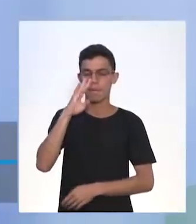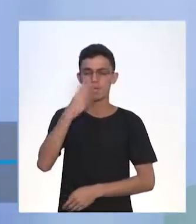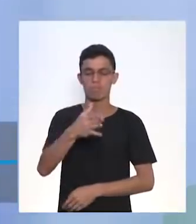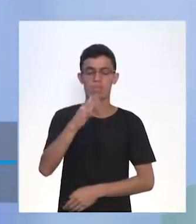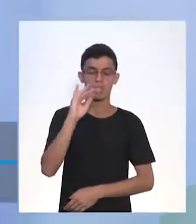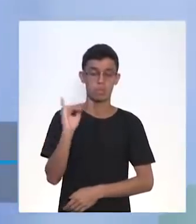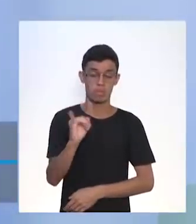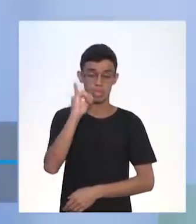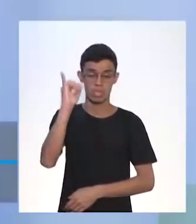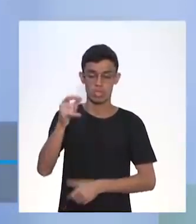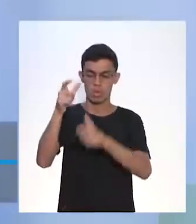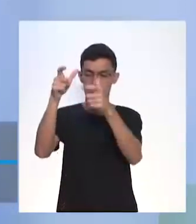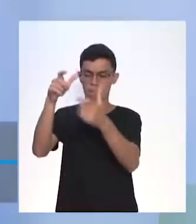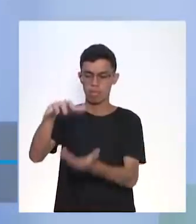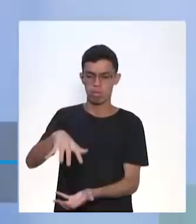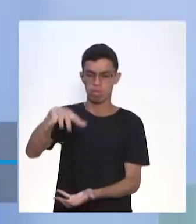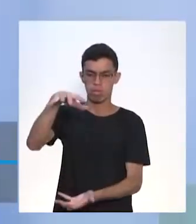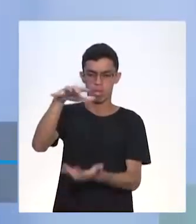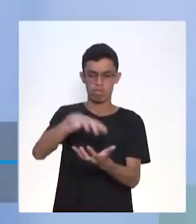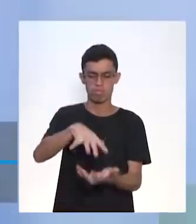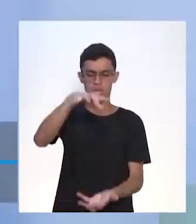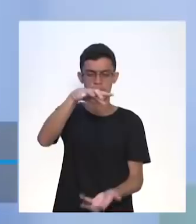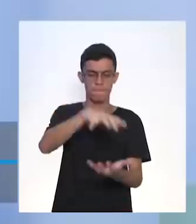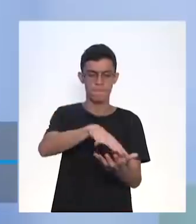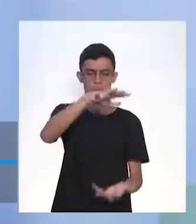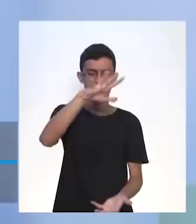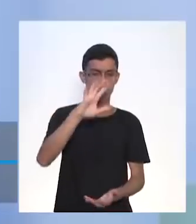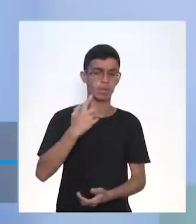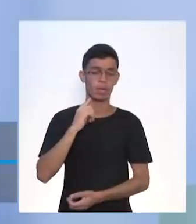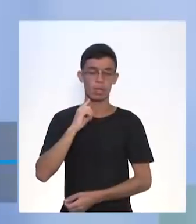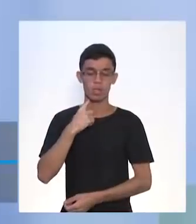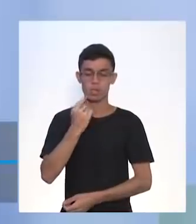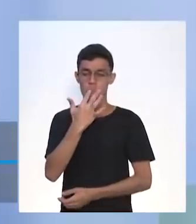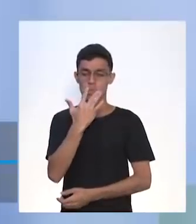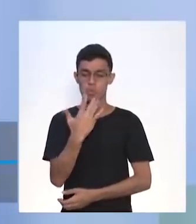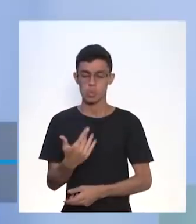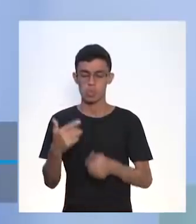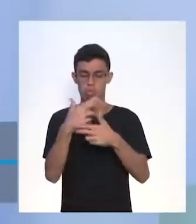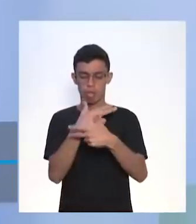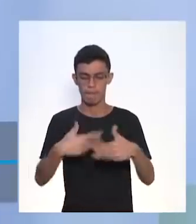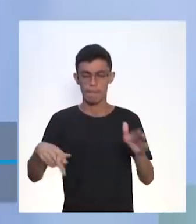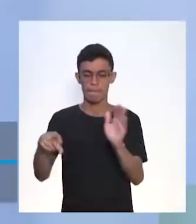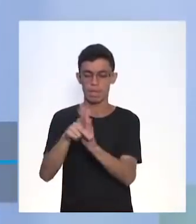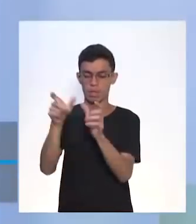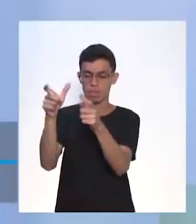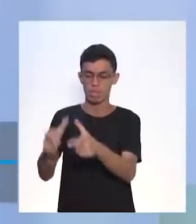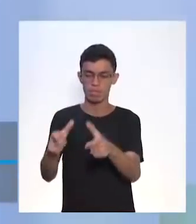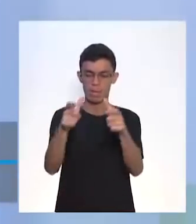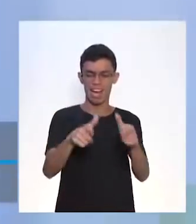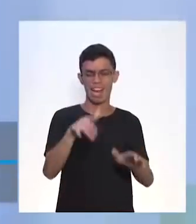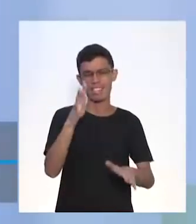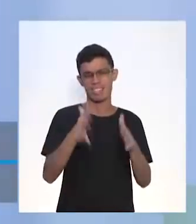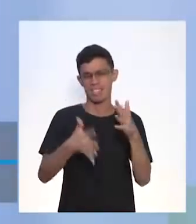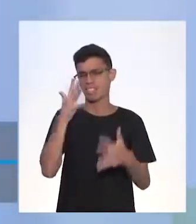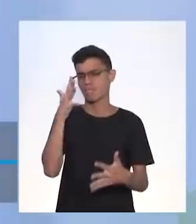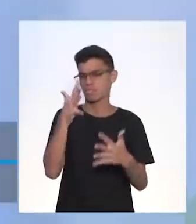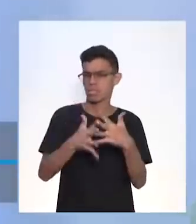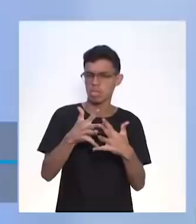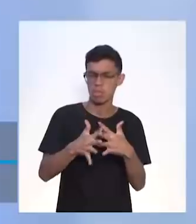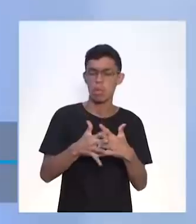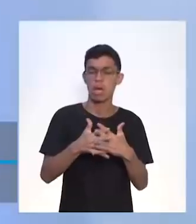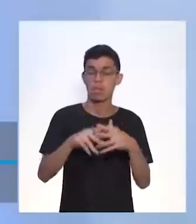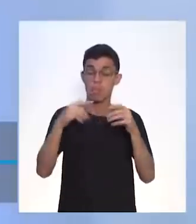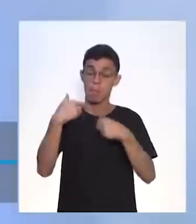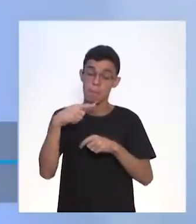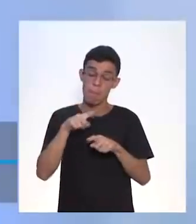dos materiais, as cores das latas, aí, dos latões, que eu, às vezes, até me confundo. Então, achei que ficou